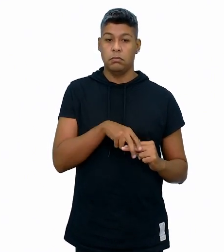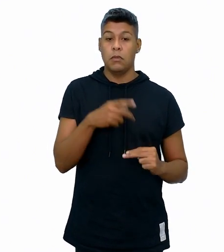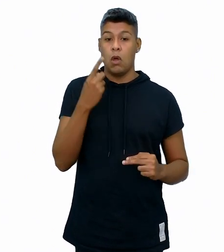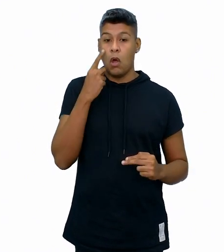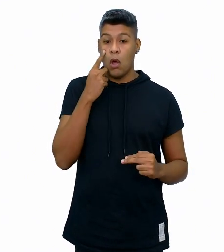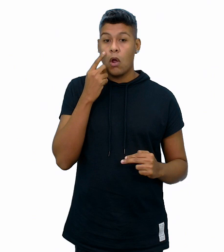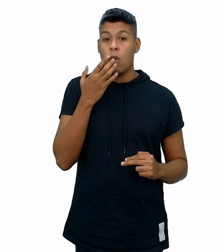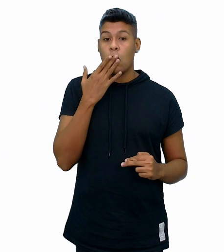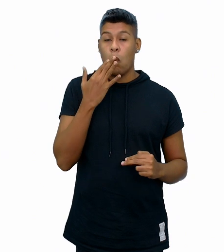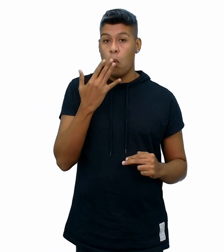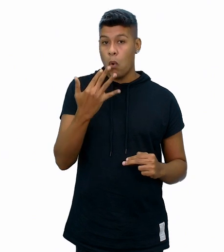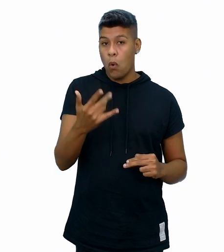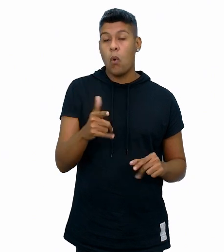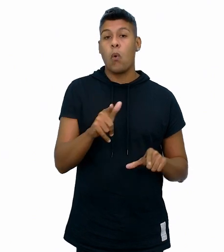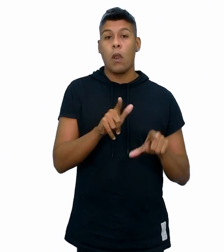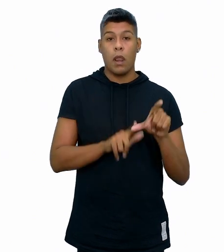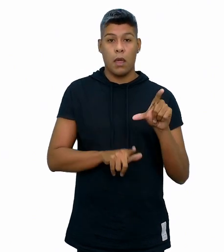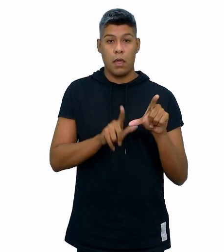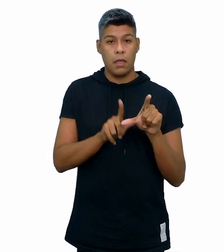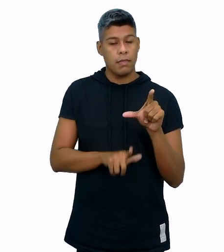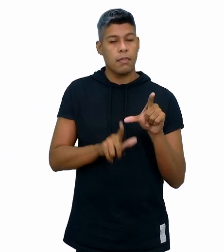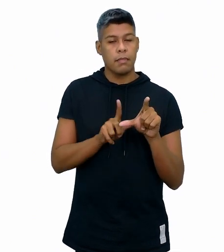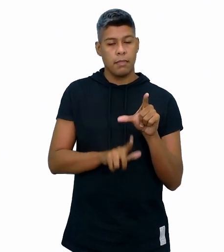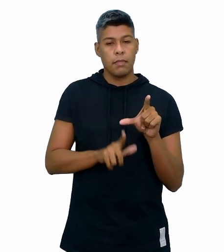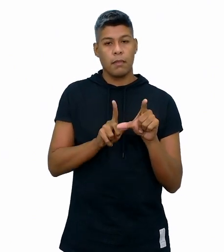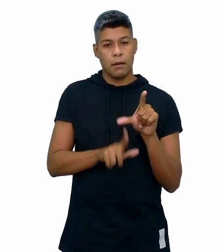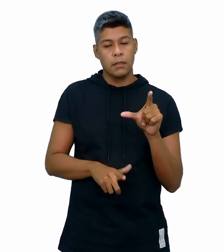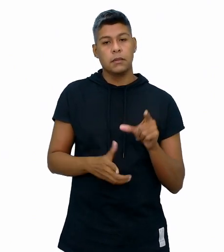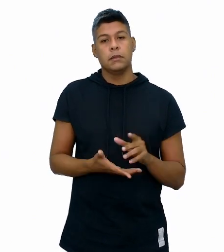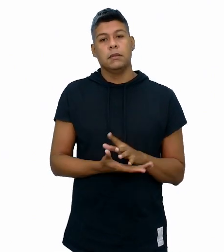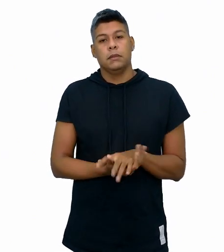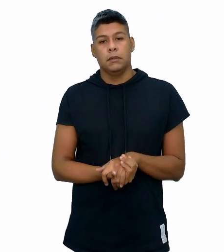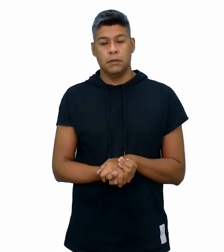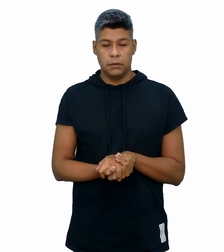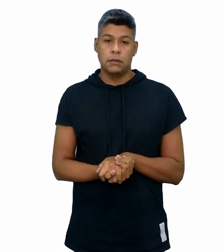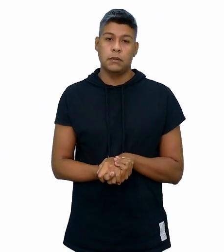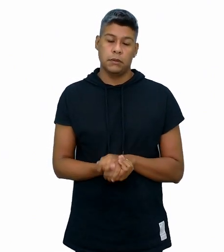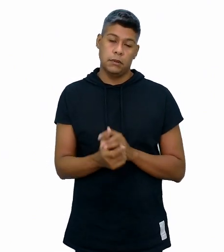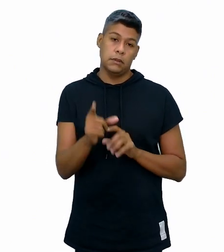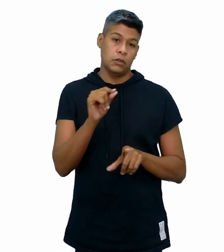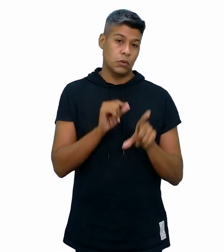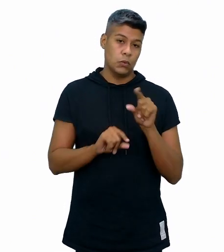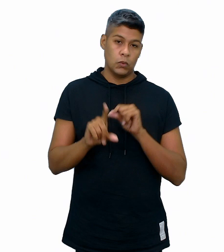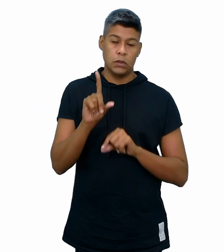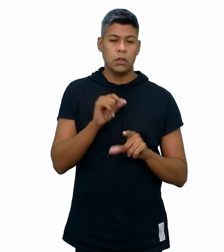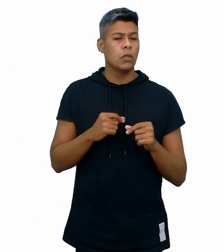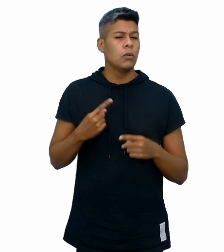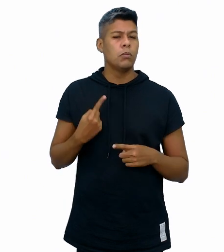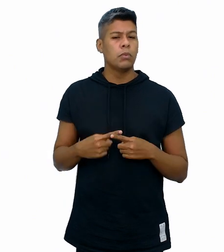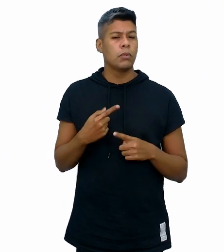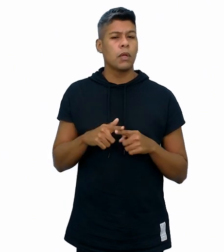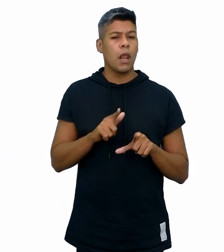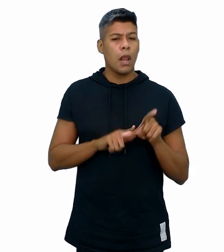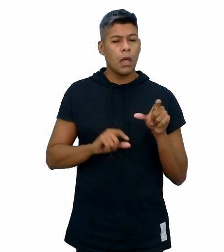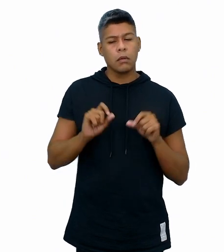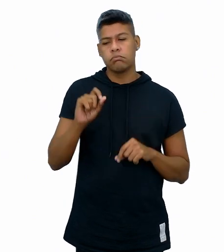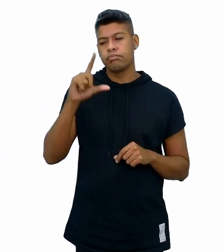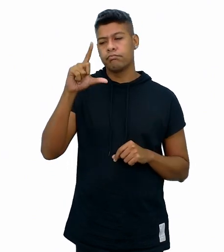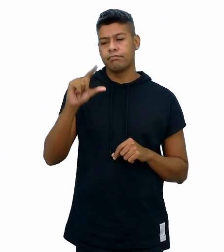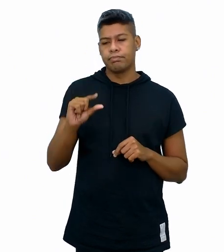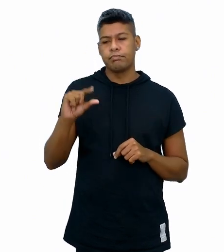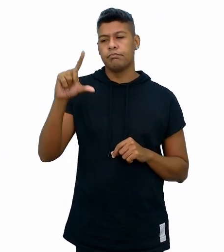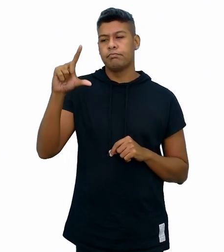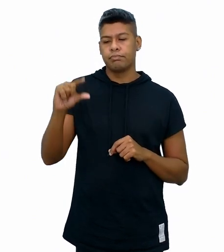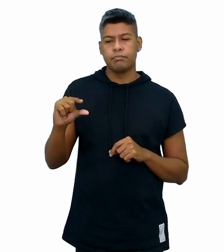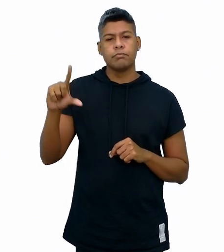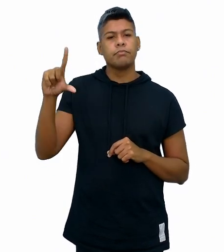o tamanho das letras que foi escolhido aí, né? Por que que o tamanho da letra